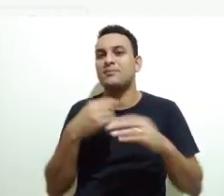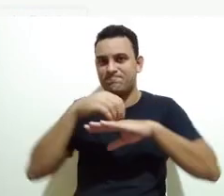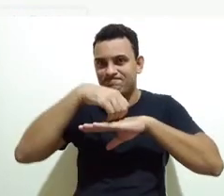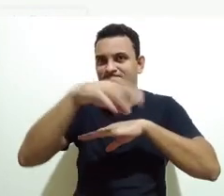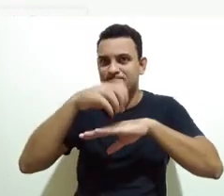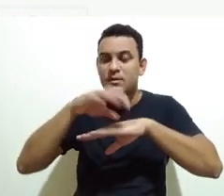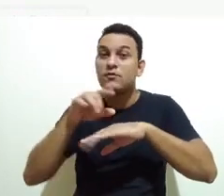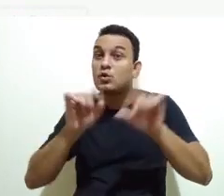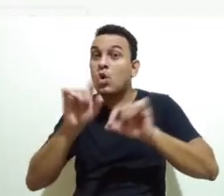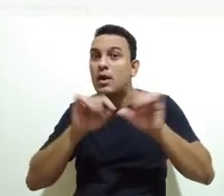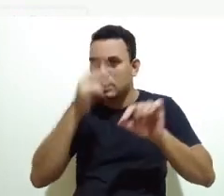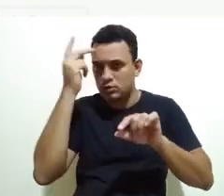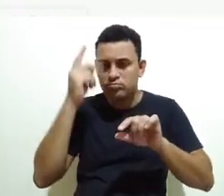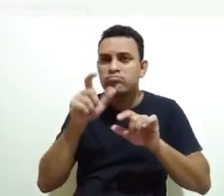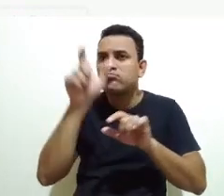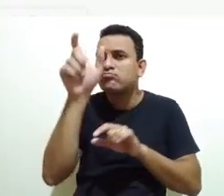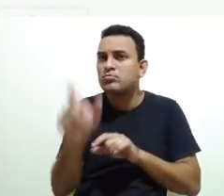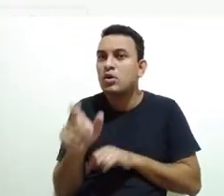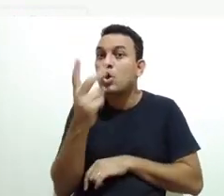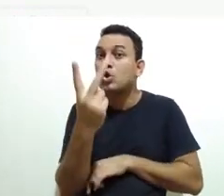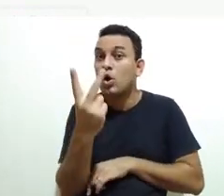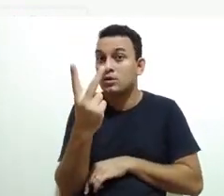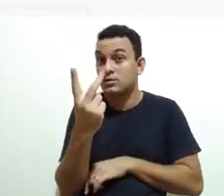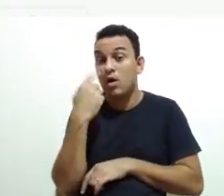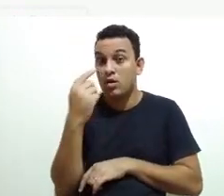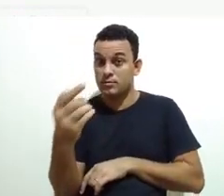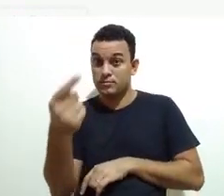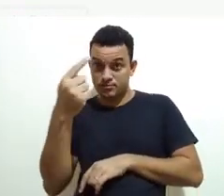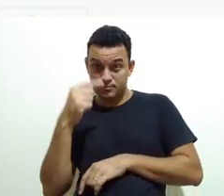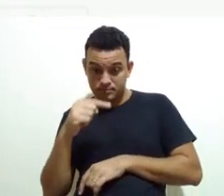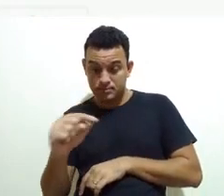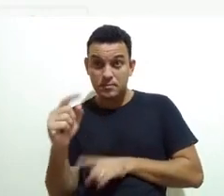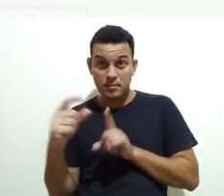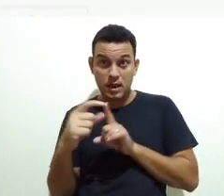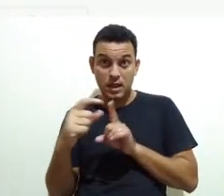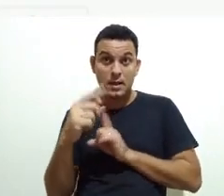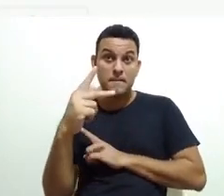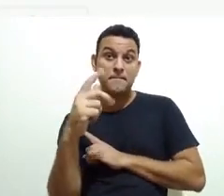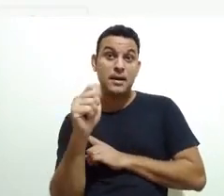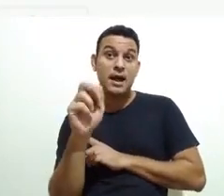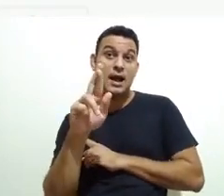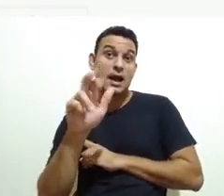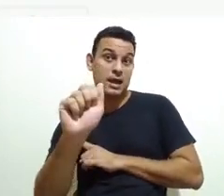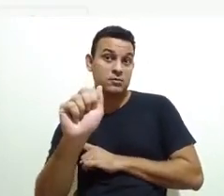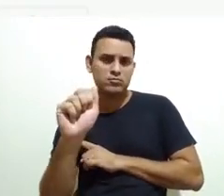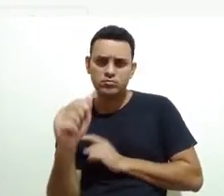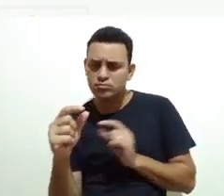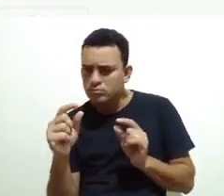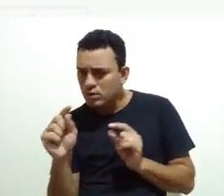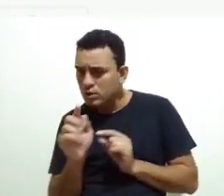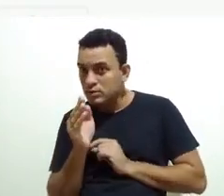seus respectivos destinatários. Para isso, localize os dois campos logo abaixo da